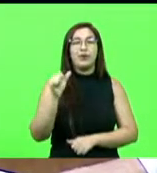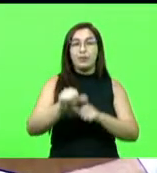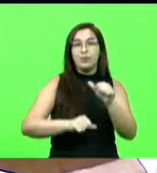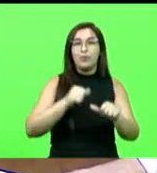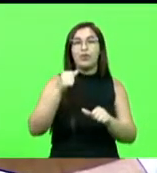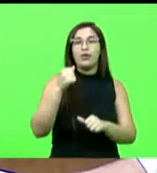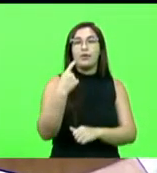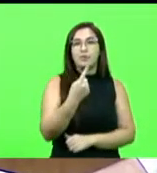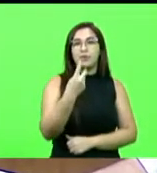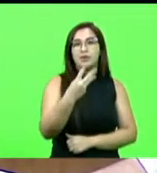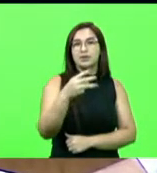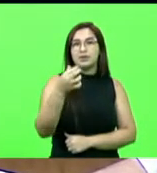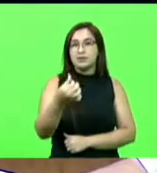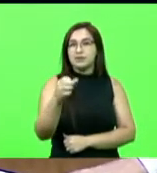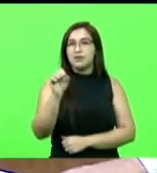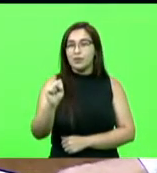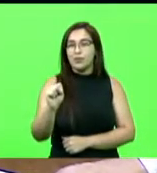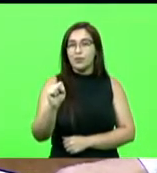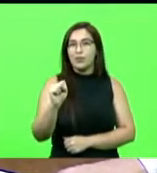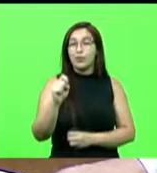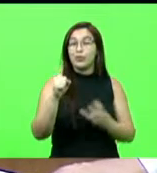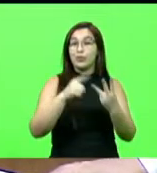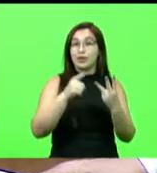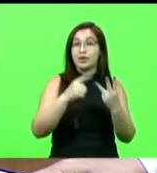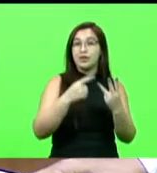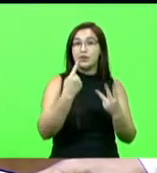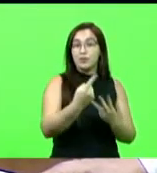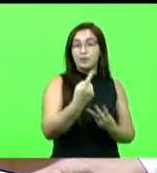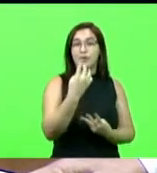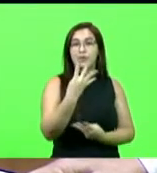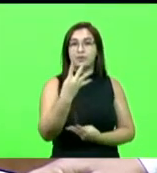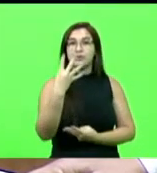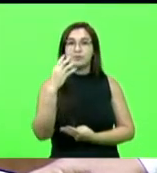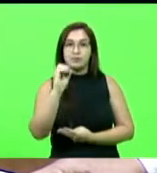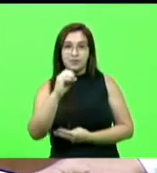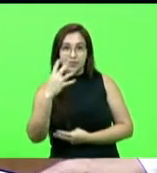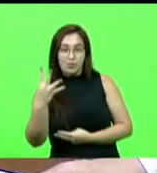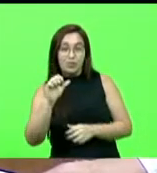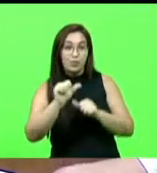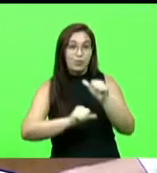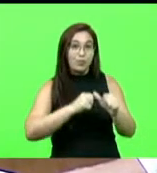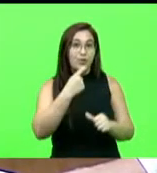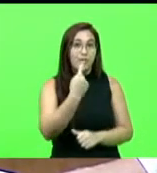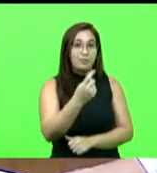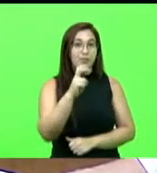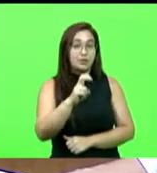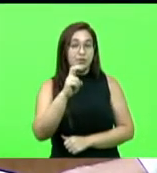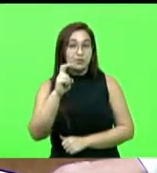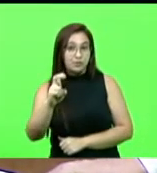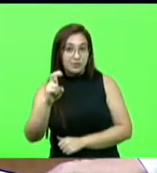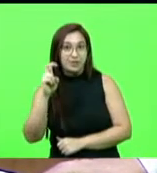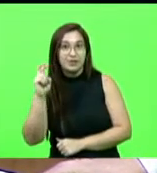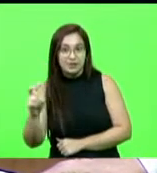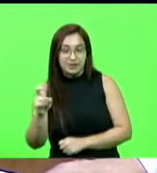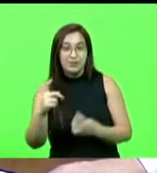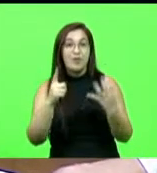1.468. A terceira faixa, de 1.404 para 1.555. E a quarta faixa,